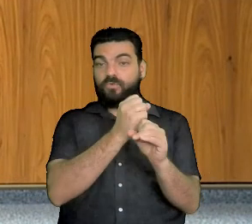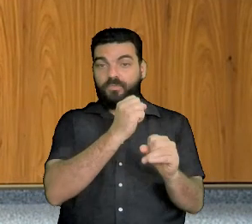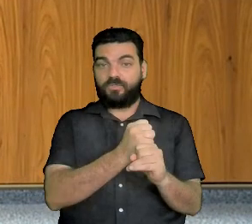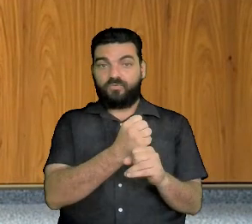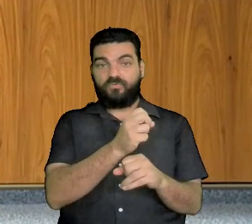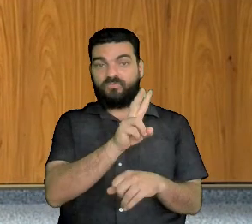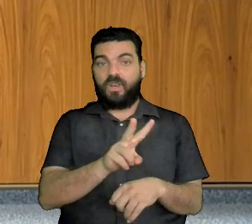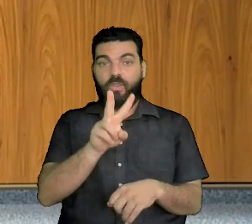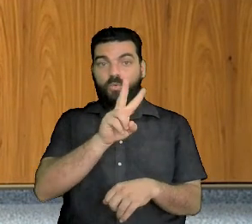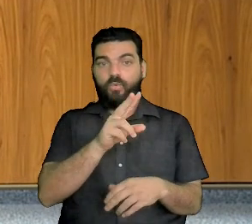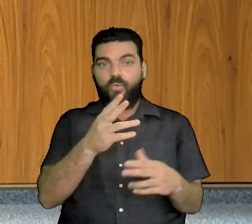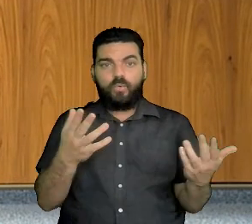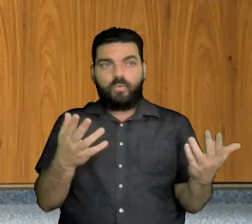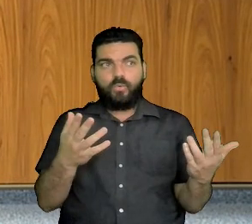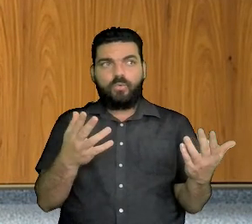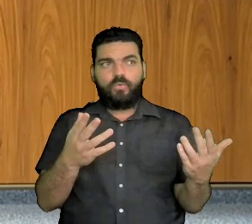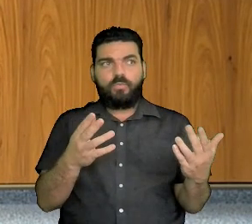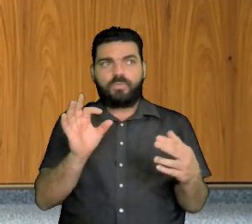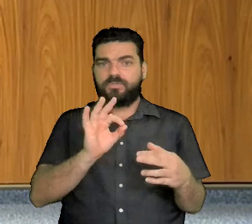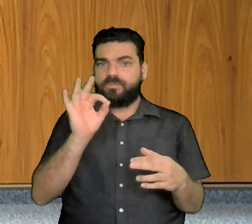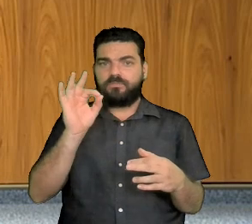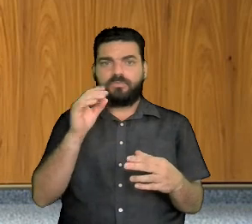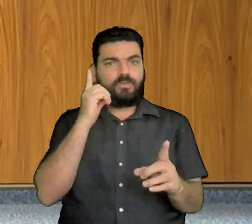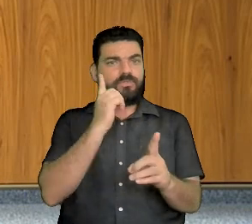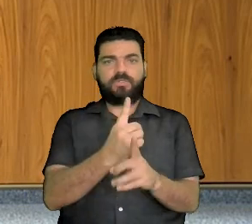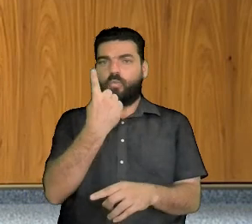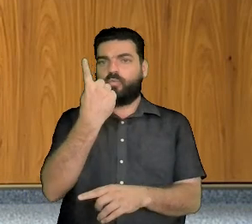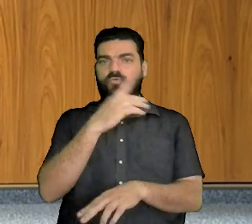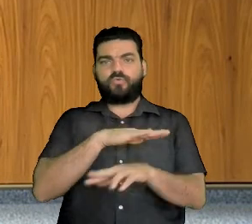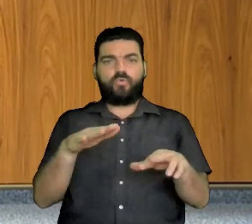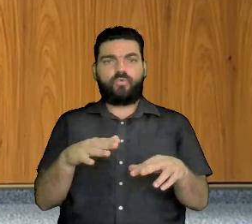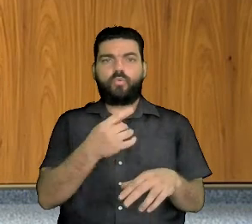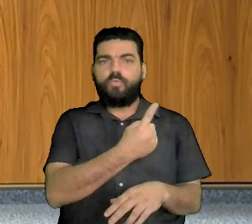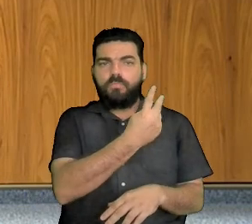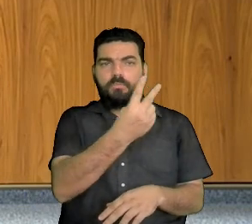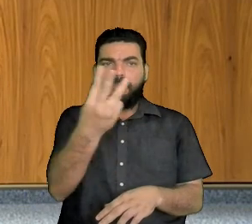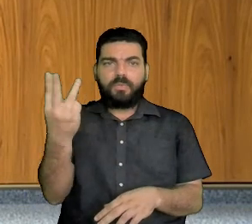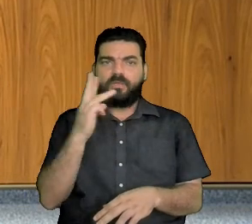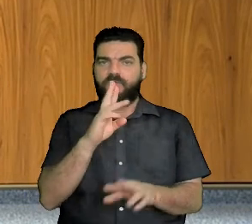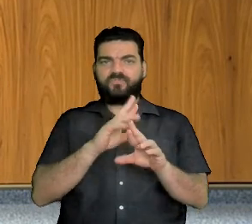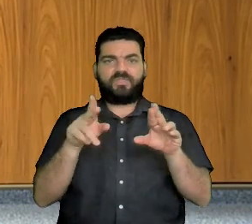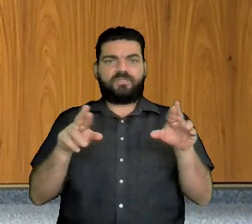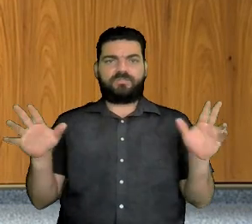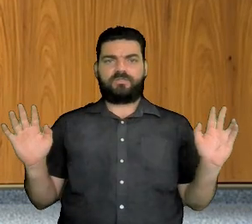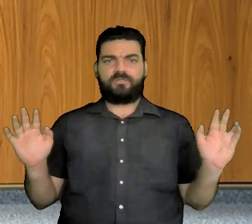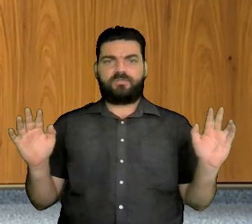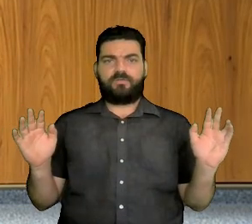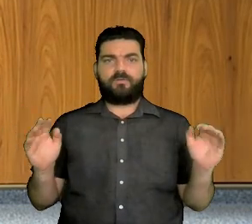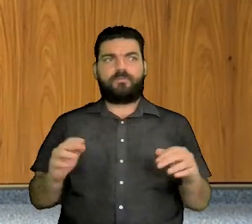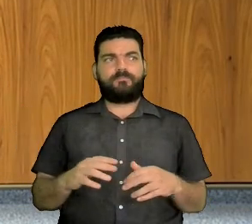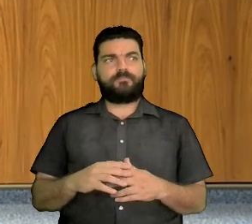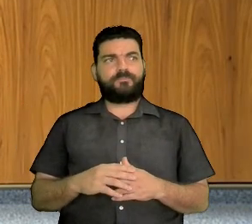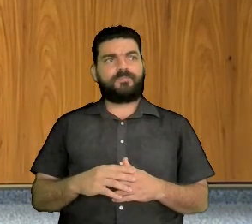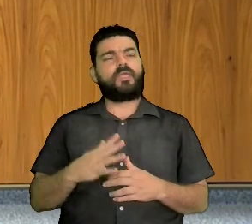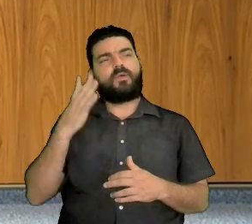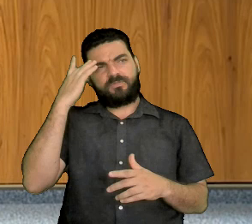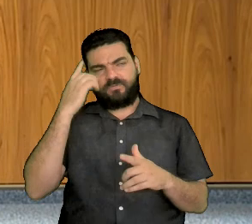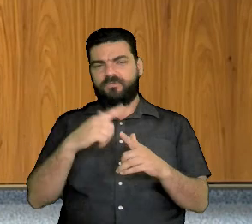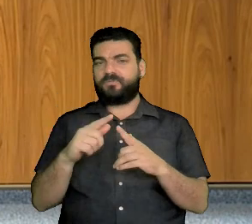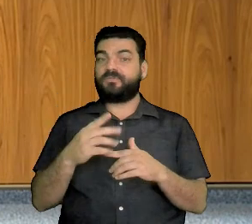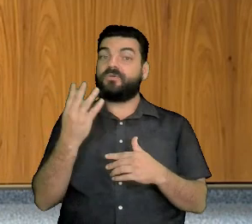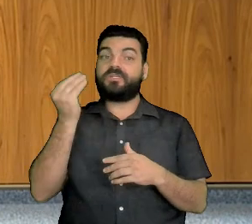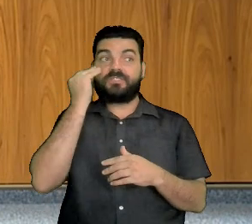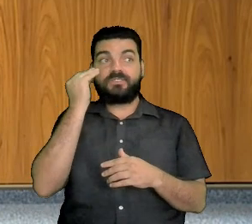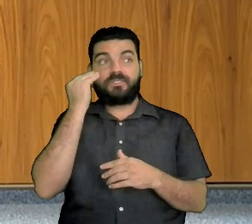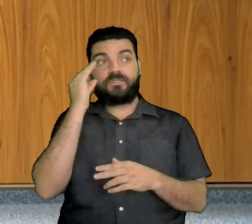é para se aplicar um índice sobre uma determinada base de cálculo, um percentual sobre a base de cálculo, o resultado só pode ser um, não pode ter 2 ou